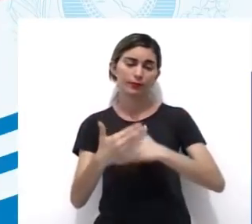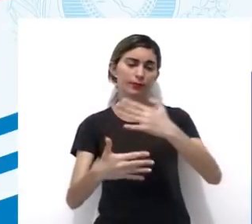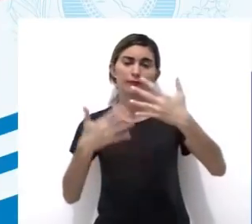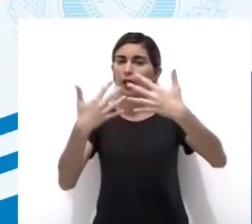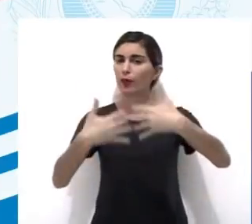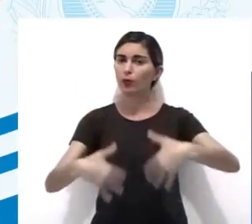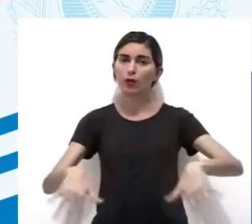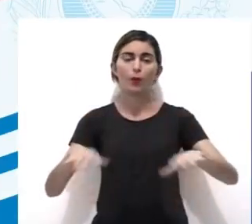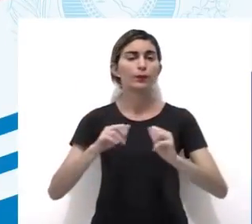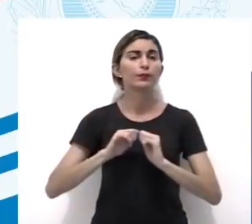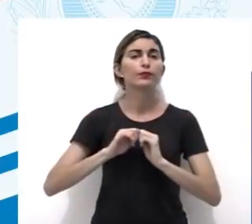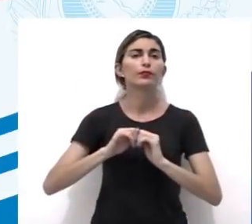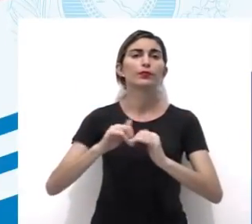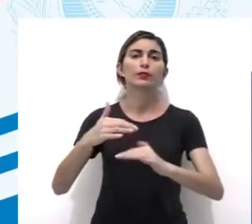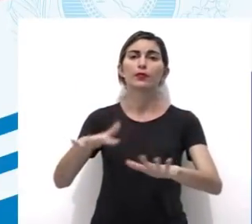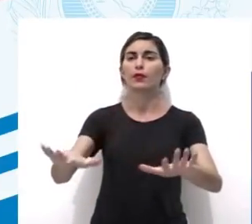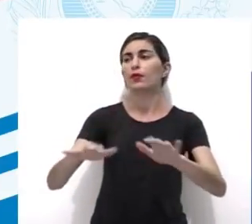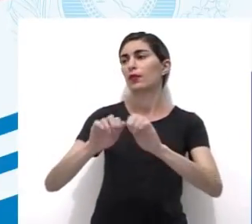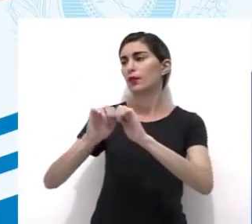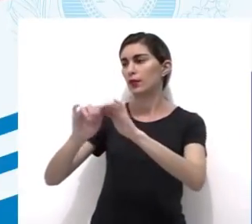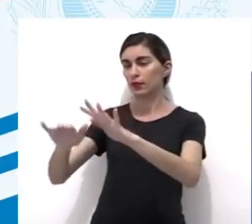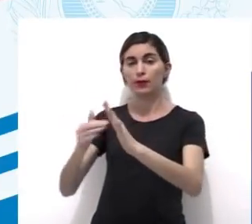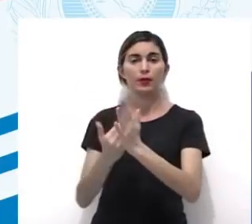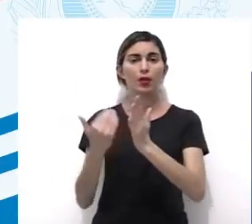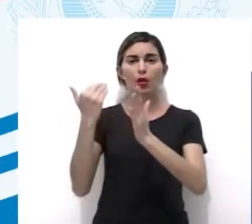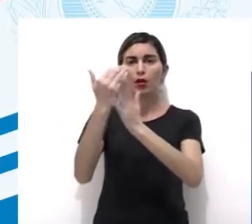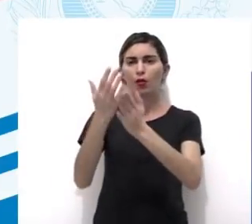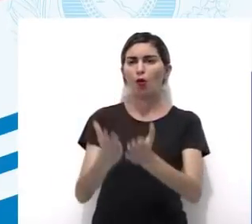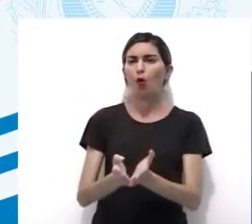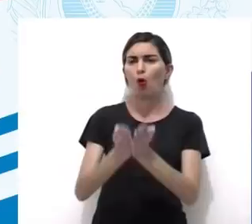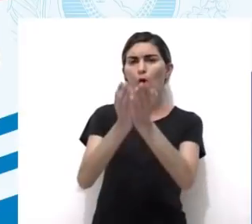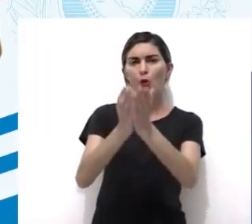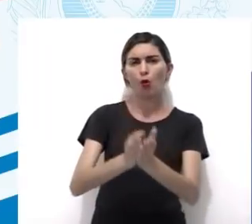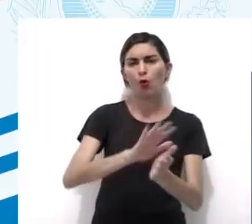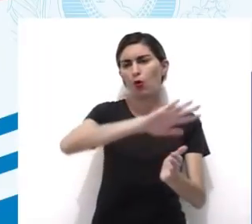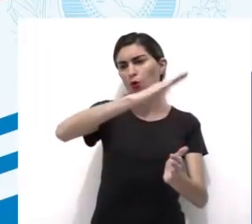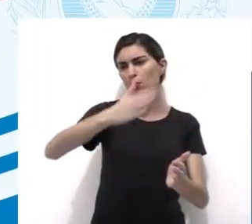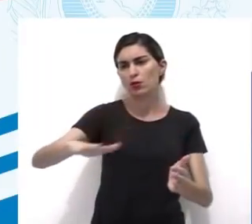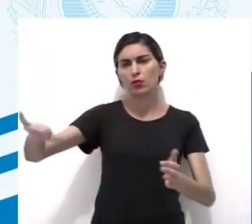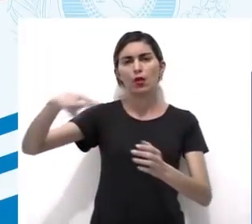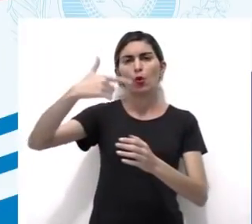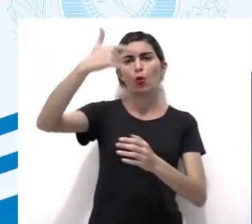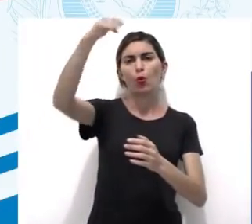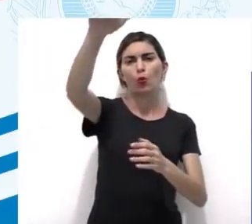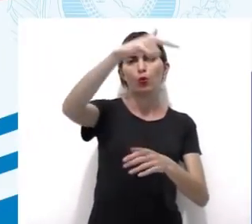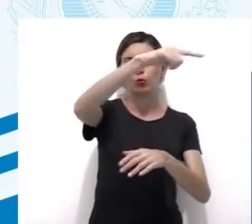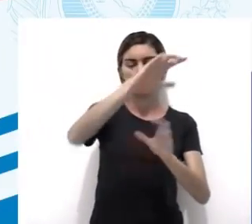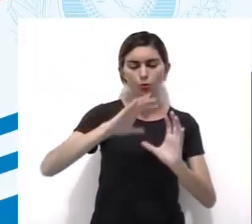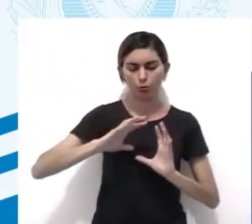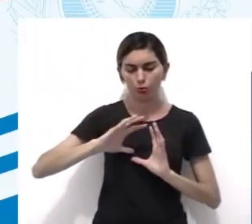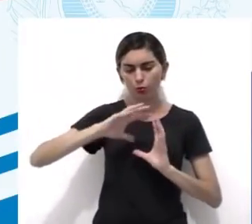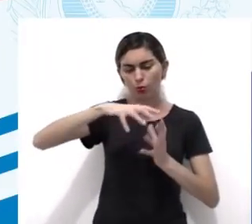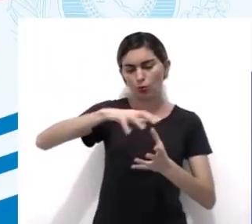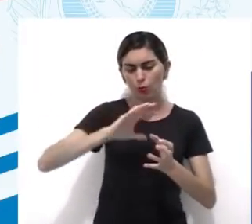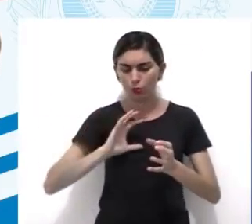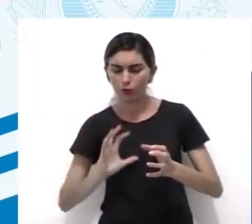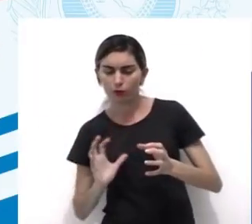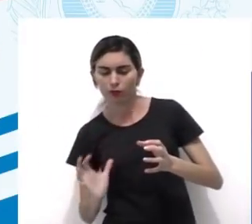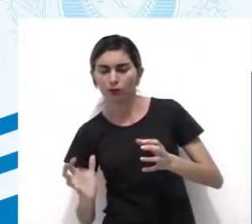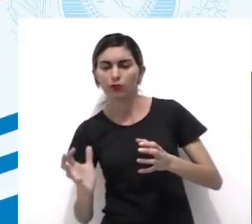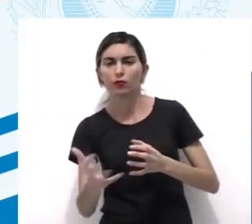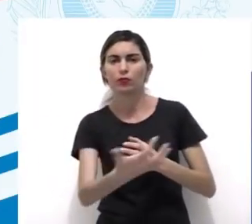natural de expansão, ultrapassou os oceanos, chegou a outros continentes e aí